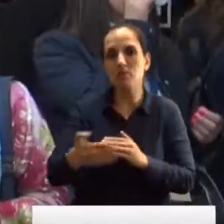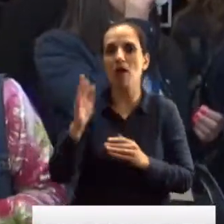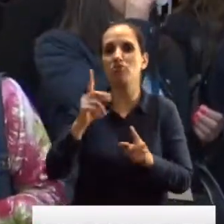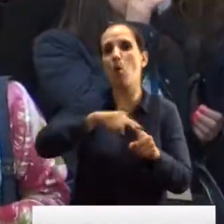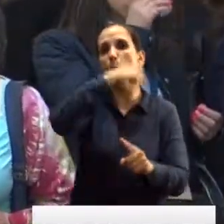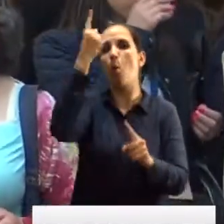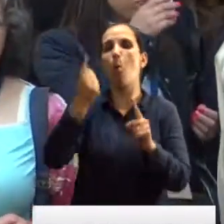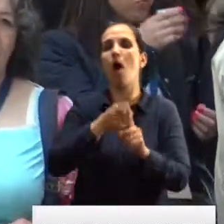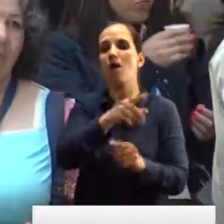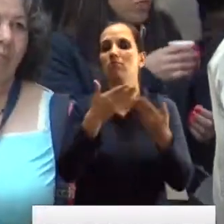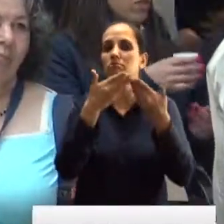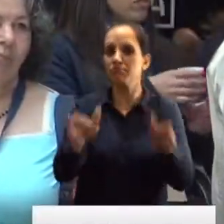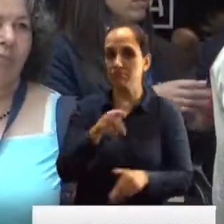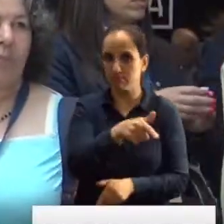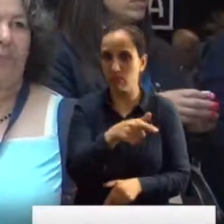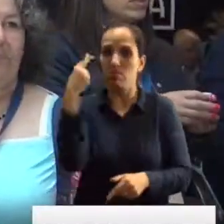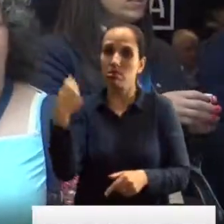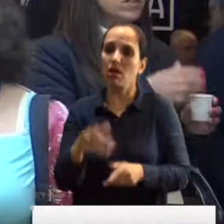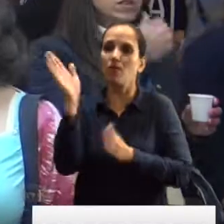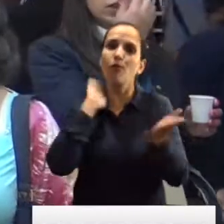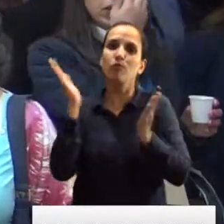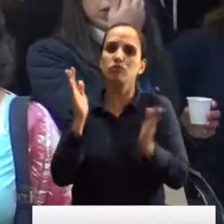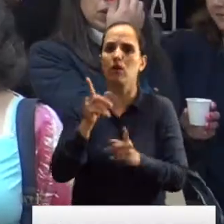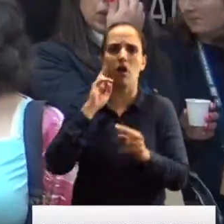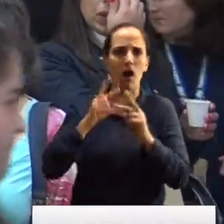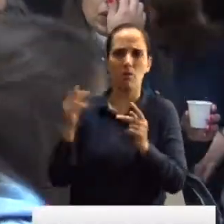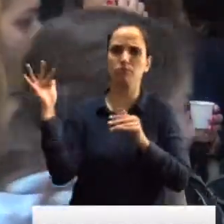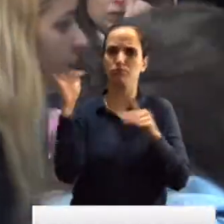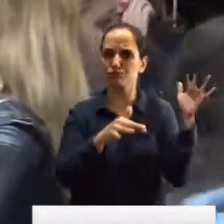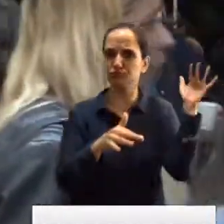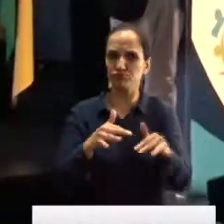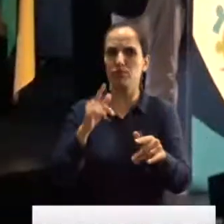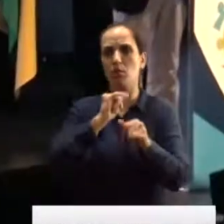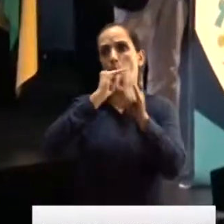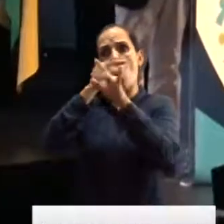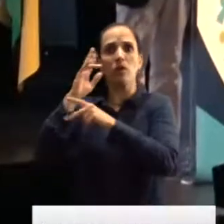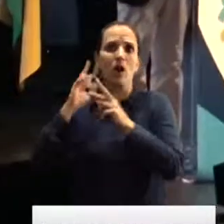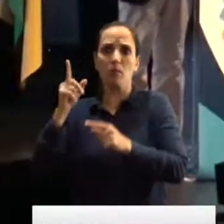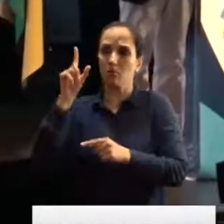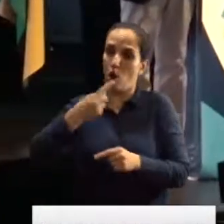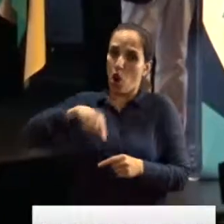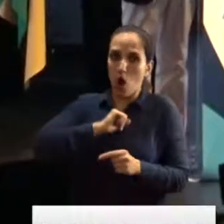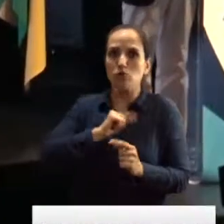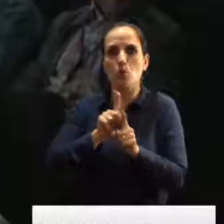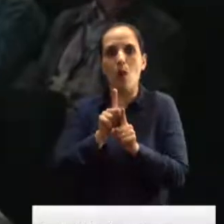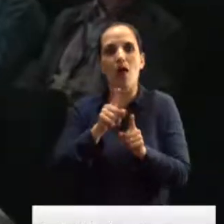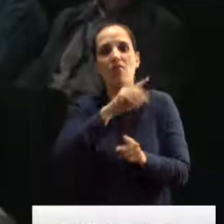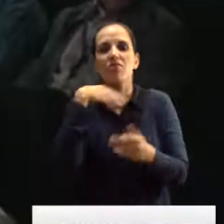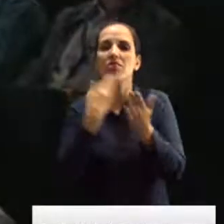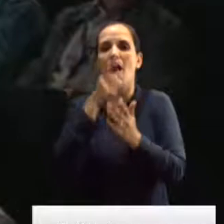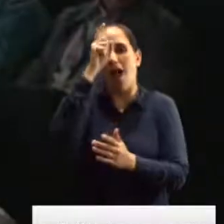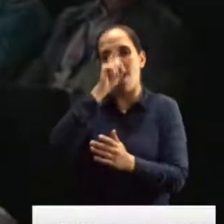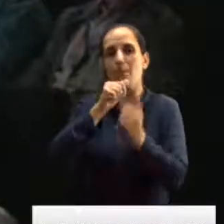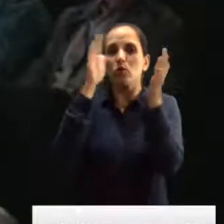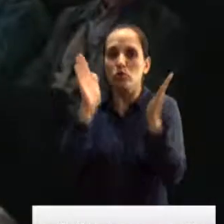ano desde a sua abertura, temos aqui os funcionários autárquicos, de outros municípios também, mas também os nossos, que isto assim conseguimos lembrar a todos